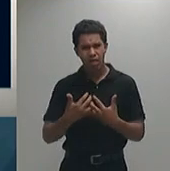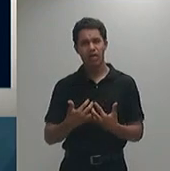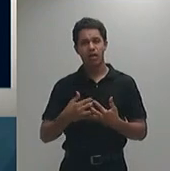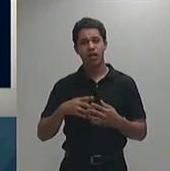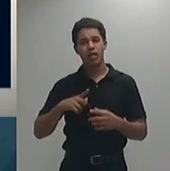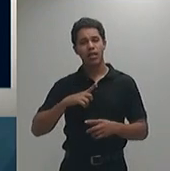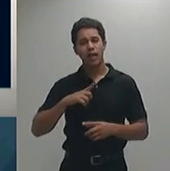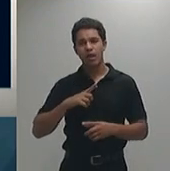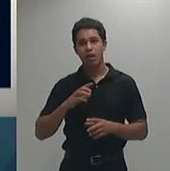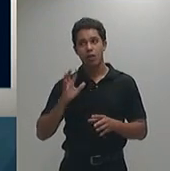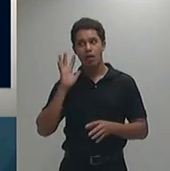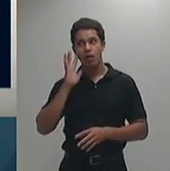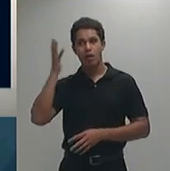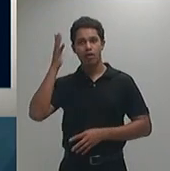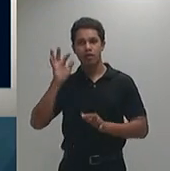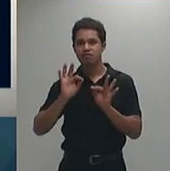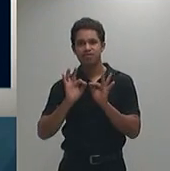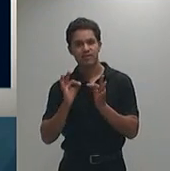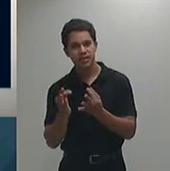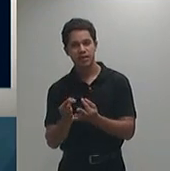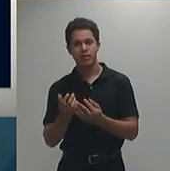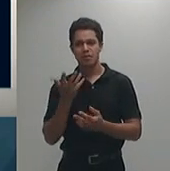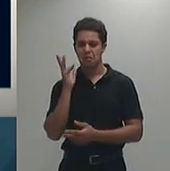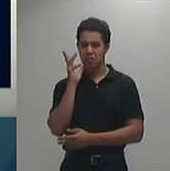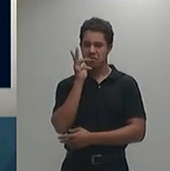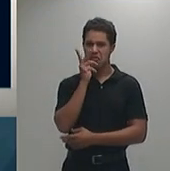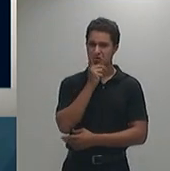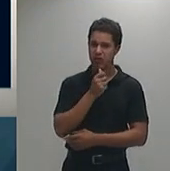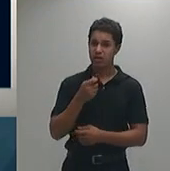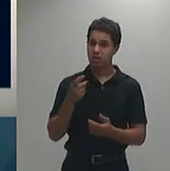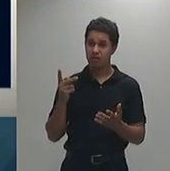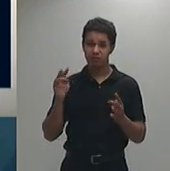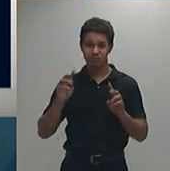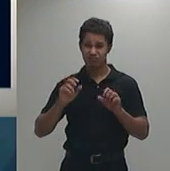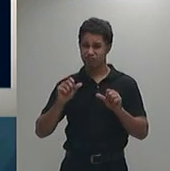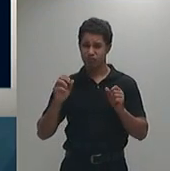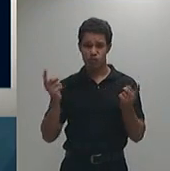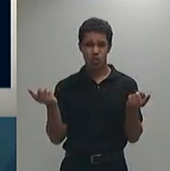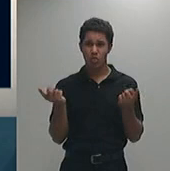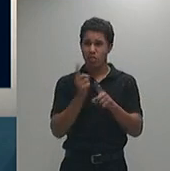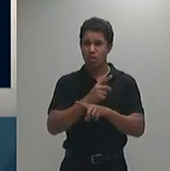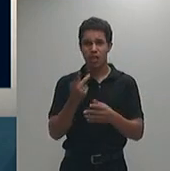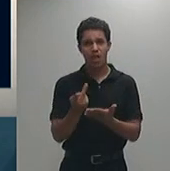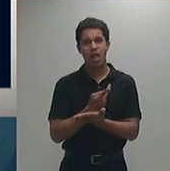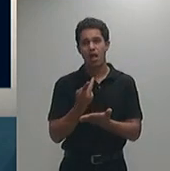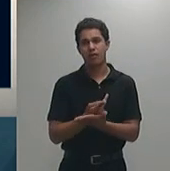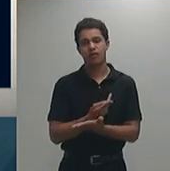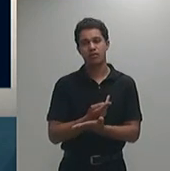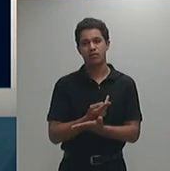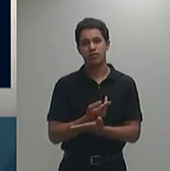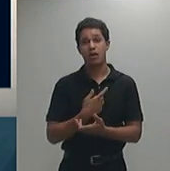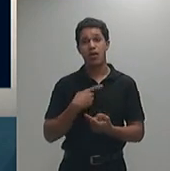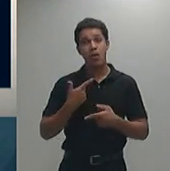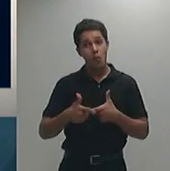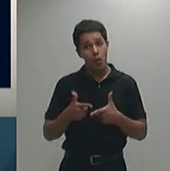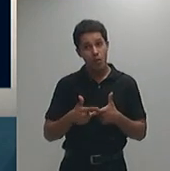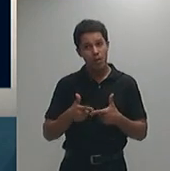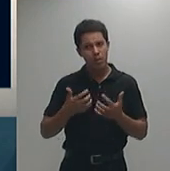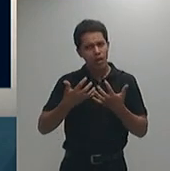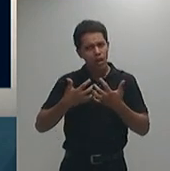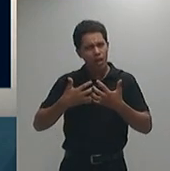simples e elegante e completamente errado problemas complexos exigem mesmo